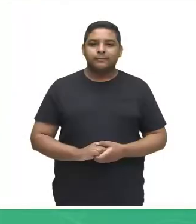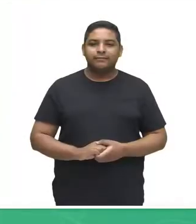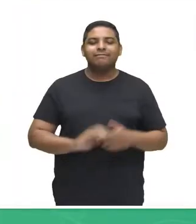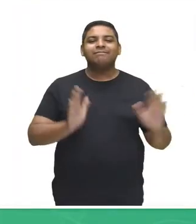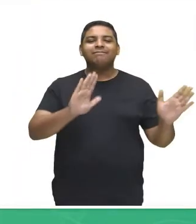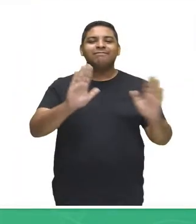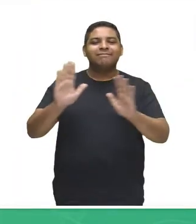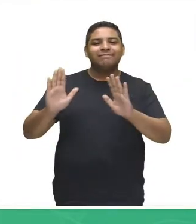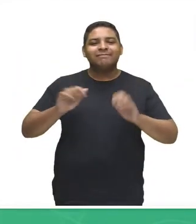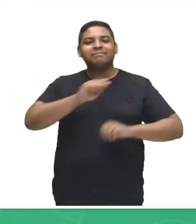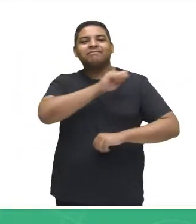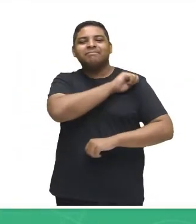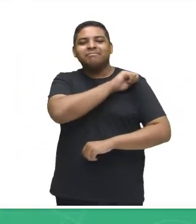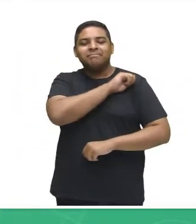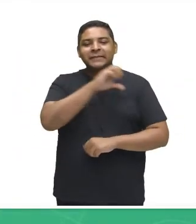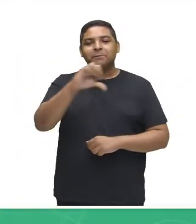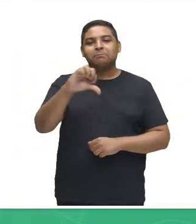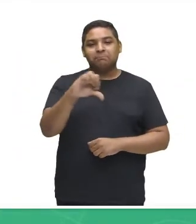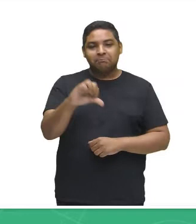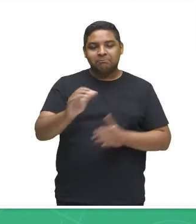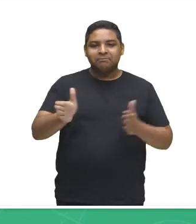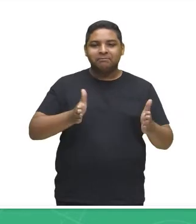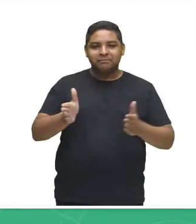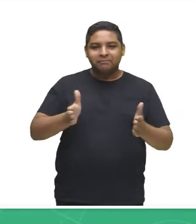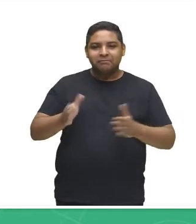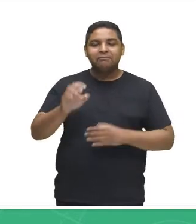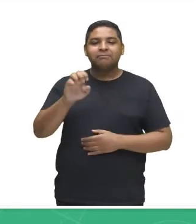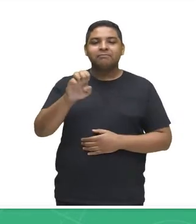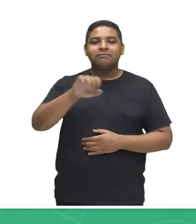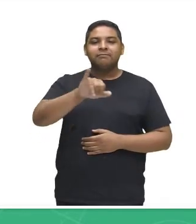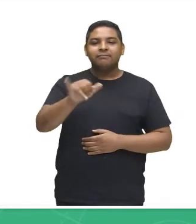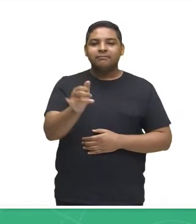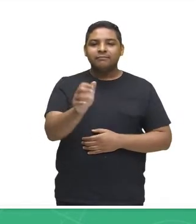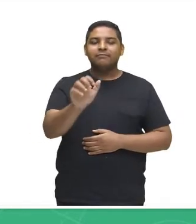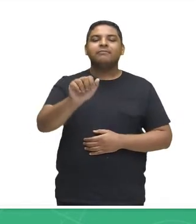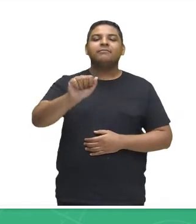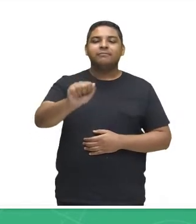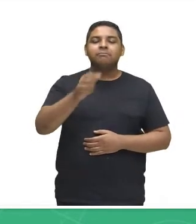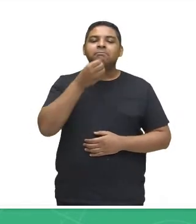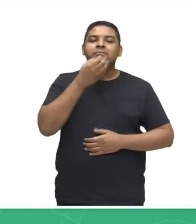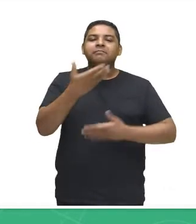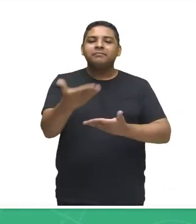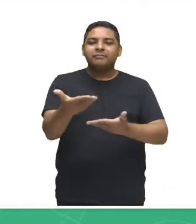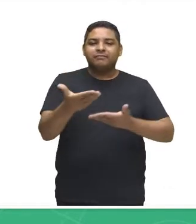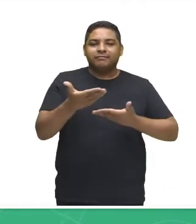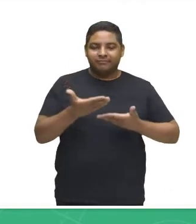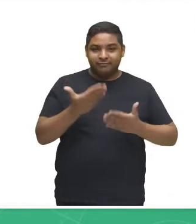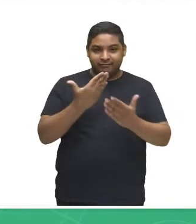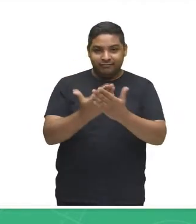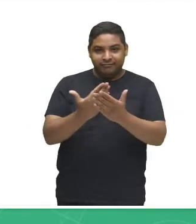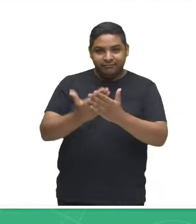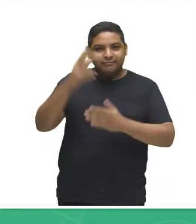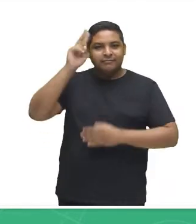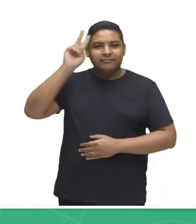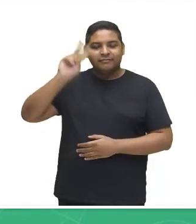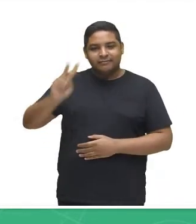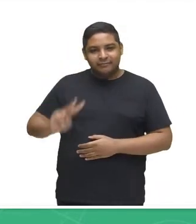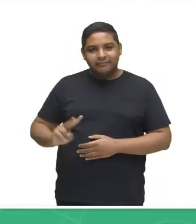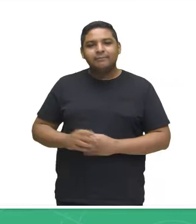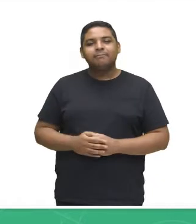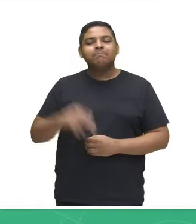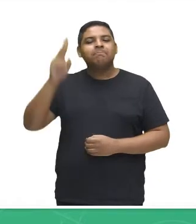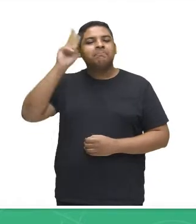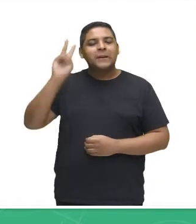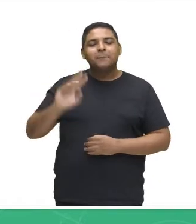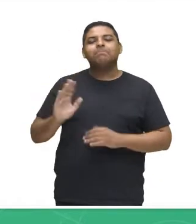Olá, meus alunos da nona etapa da nossa educação de jovens e adultos. Bem-vindos a mais uma aula de história, uma aula bem